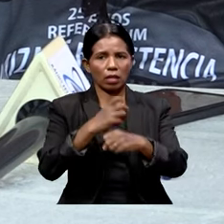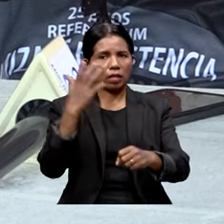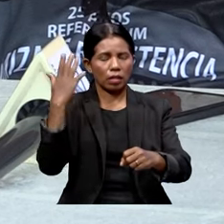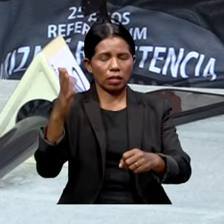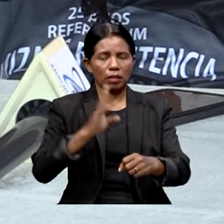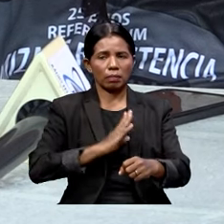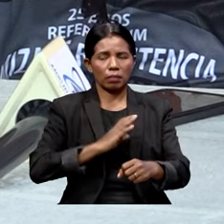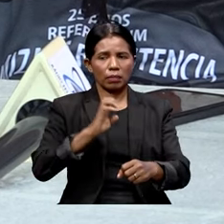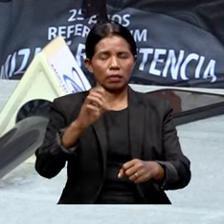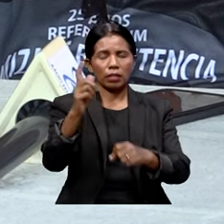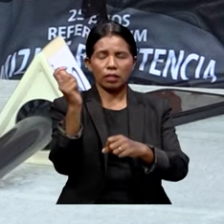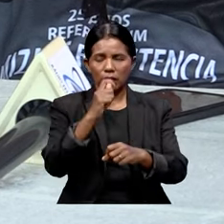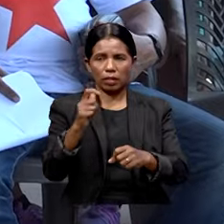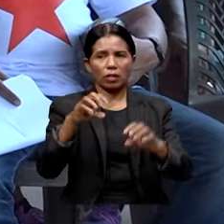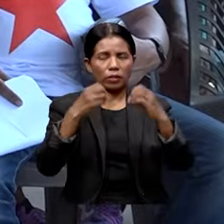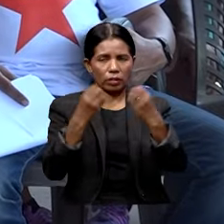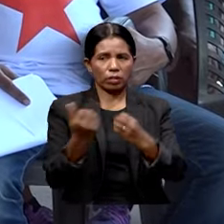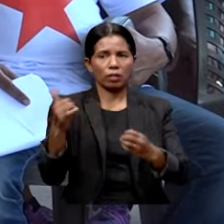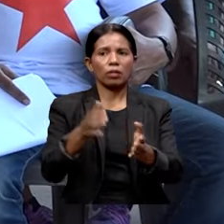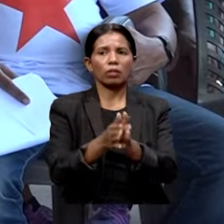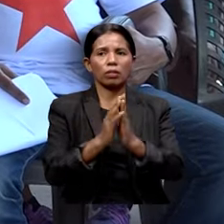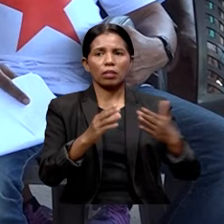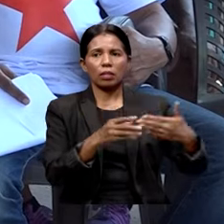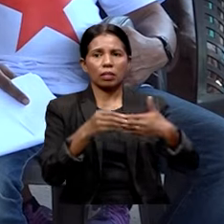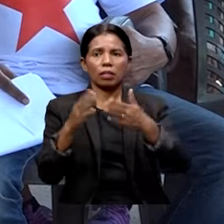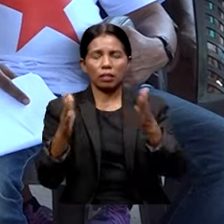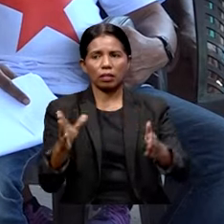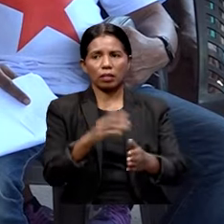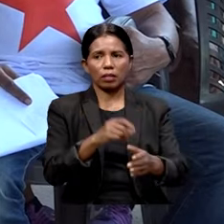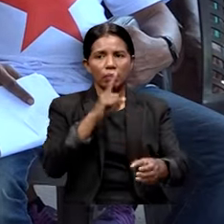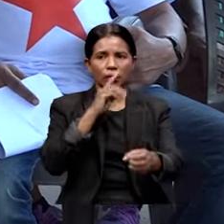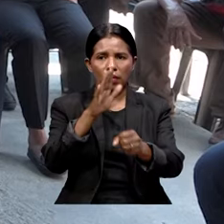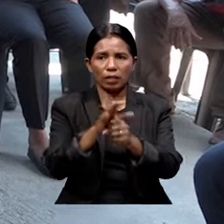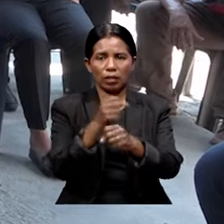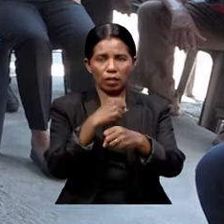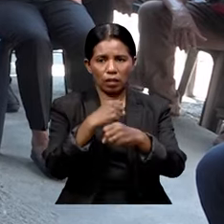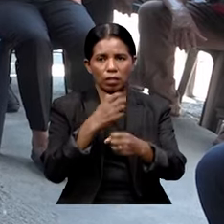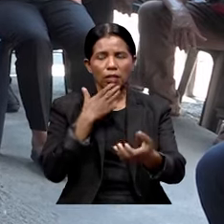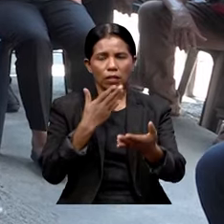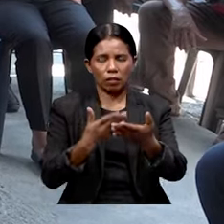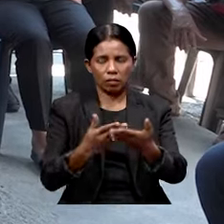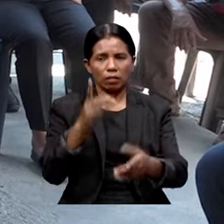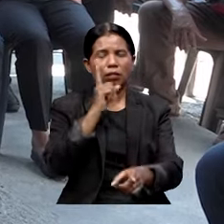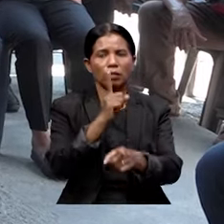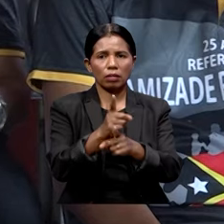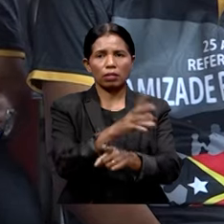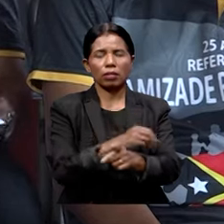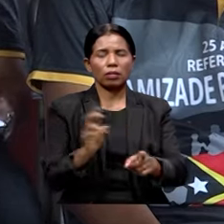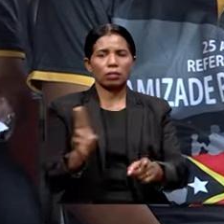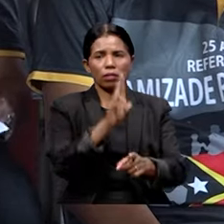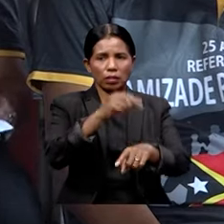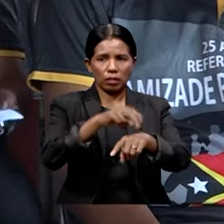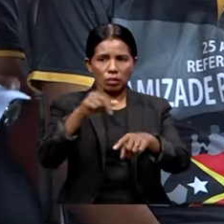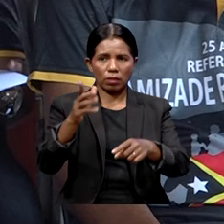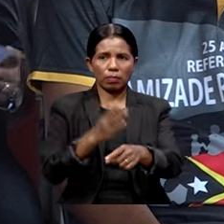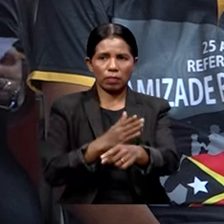Bemori Tersane. Organização Resistência Cirne, Husu Líder Cira, Atu e a Comprimício, Rodihalo Reconciliação Interna, no Unidade Nacional, Rodi